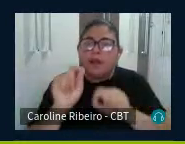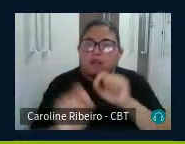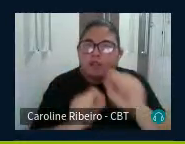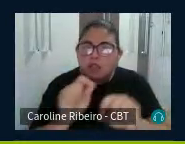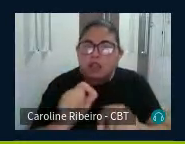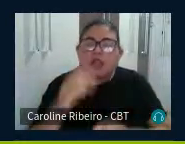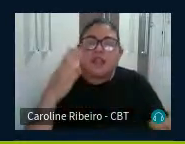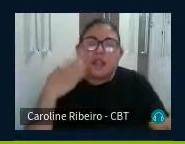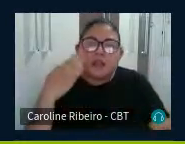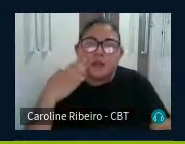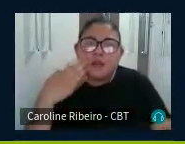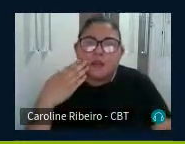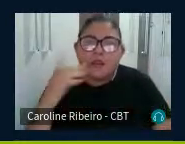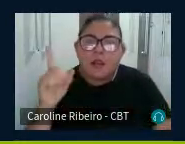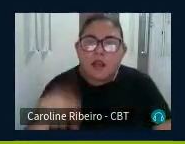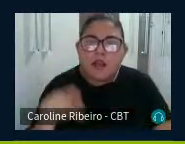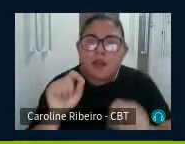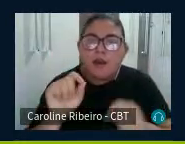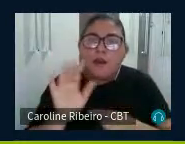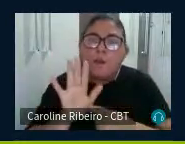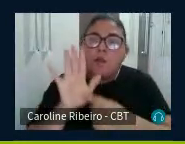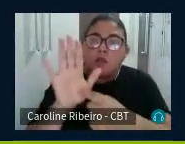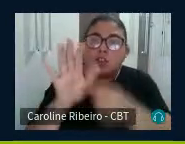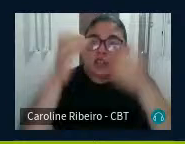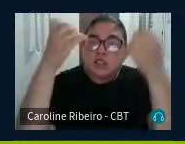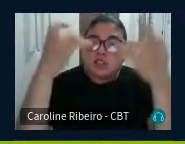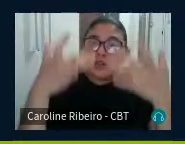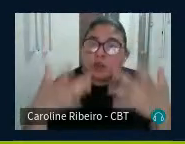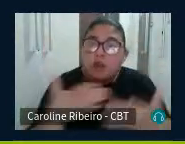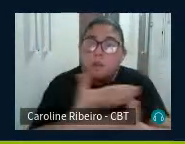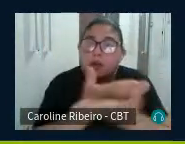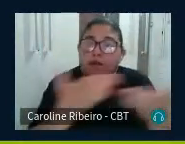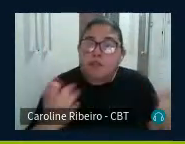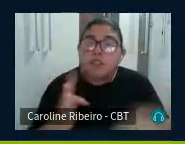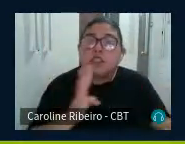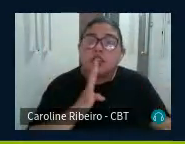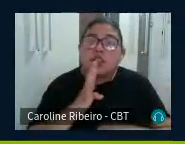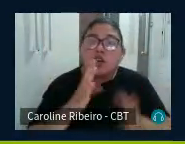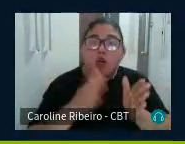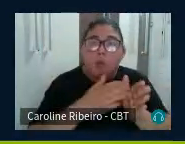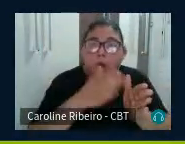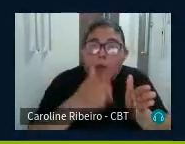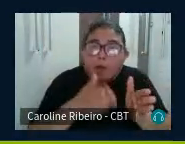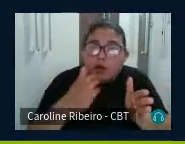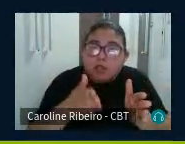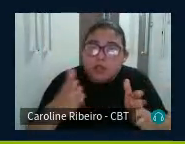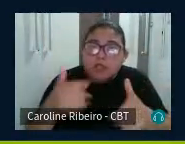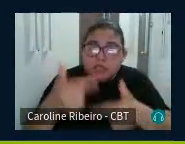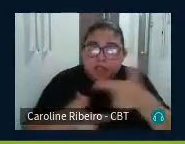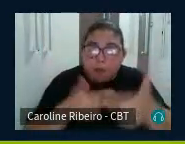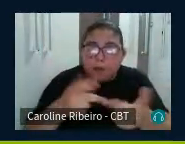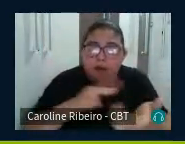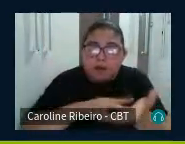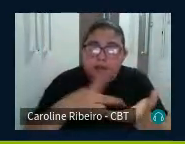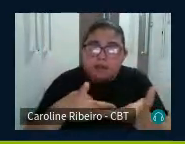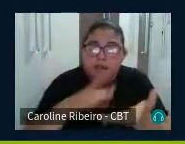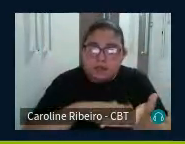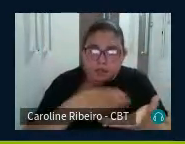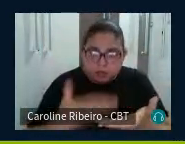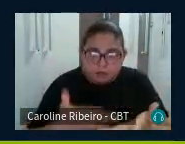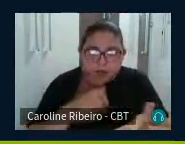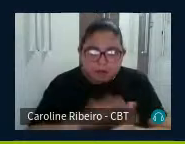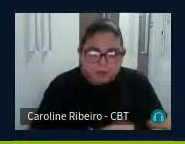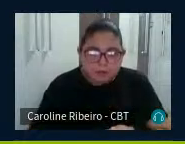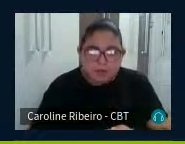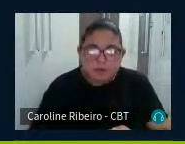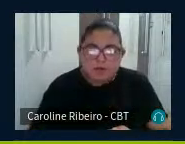está expondo uma questão aí desse nosso processo, assim, de trabalho, como que é feito, né.